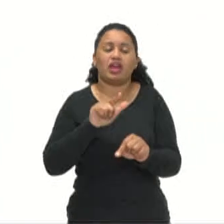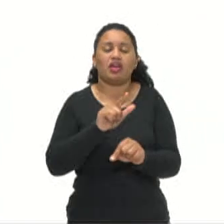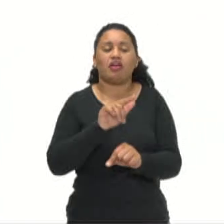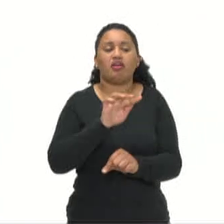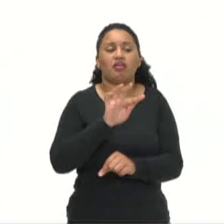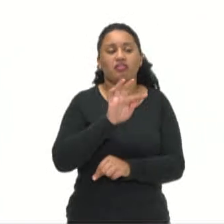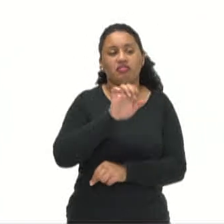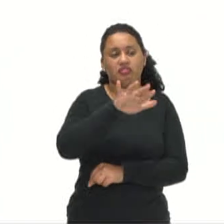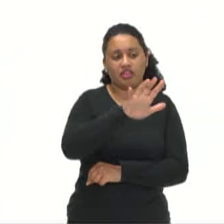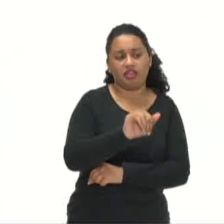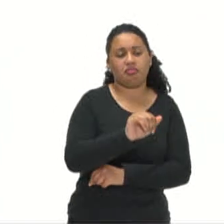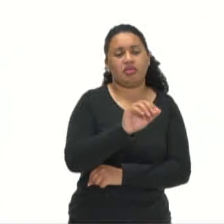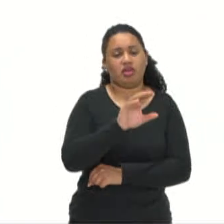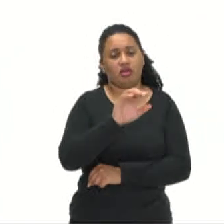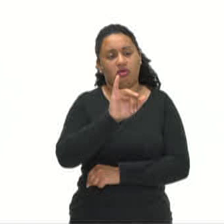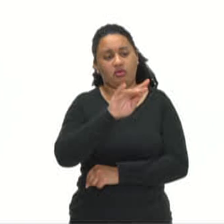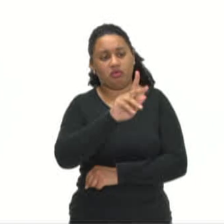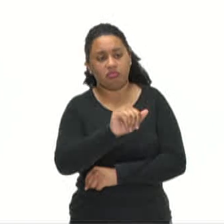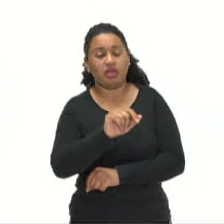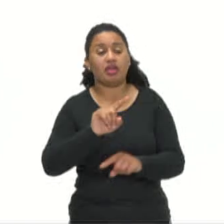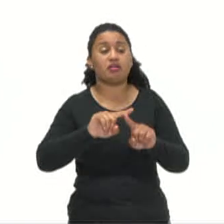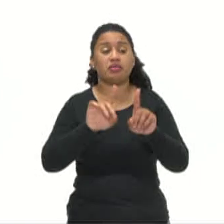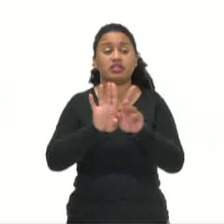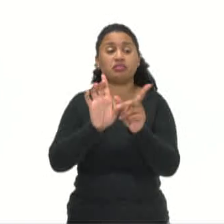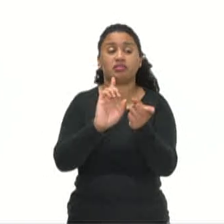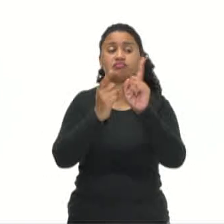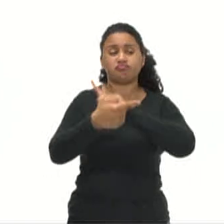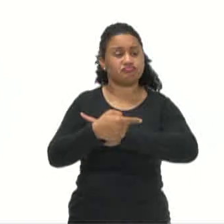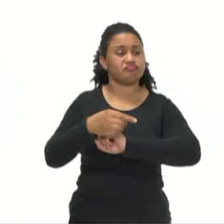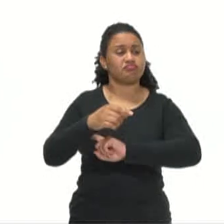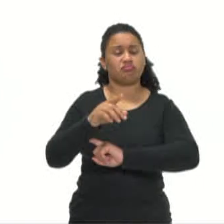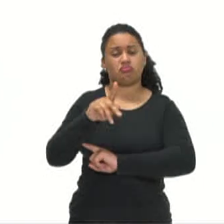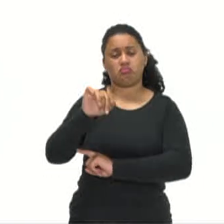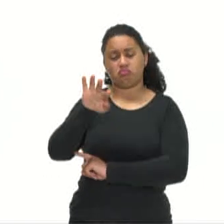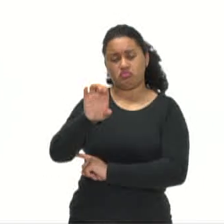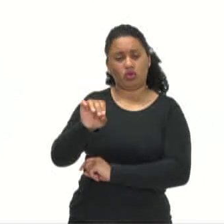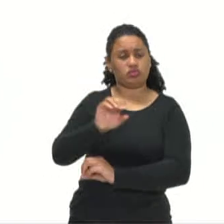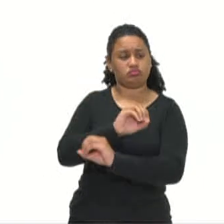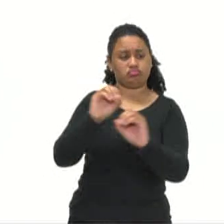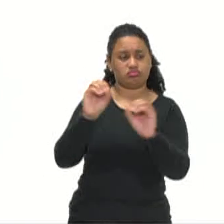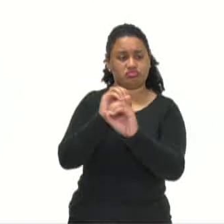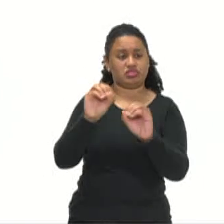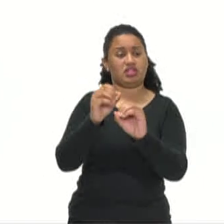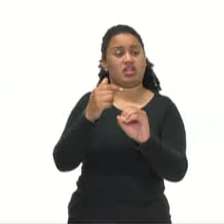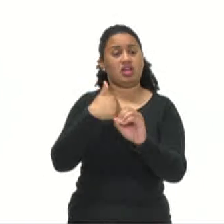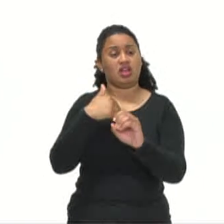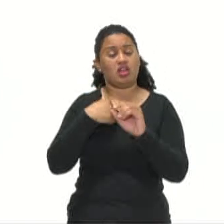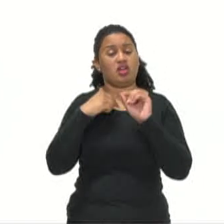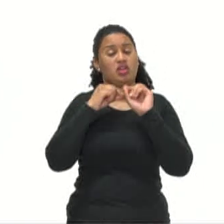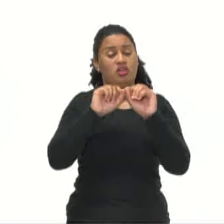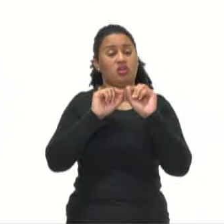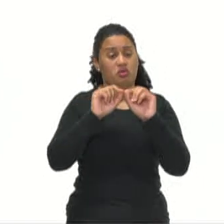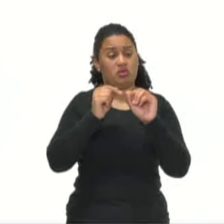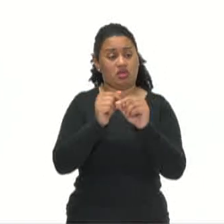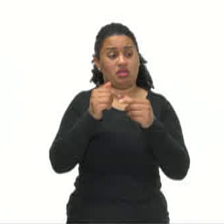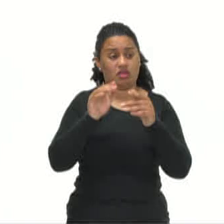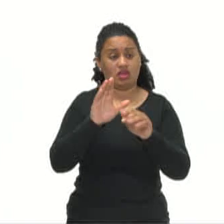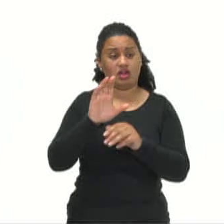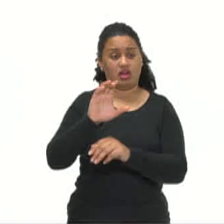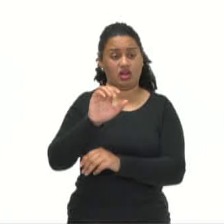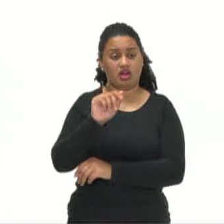de cupim, nem antônimo do póstumo nenhum. E sou cachoeirense de